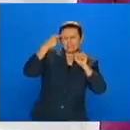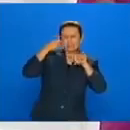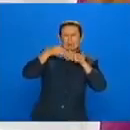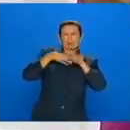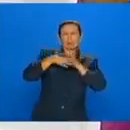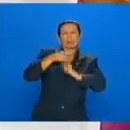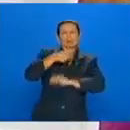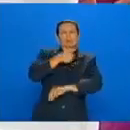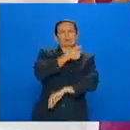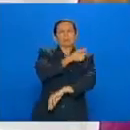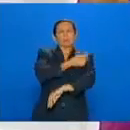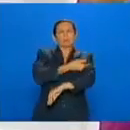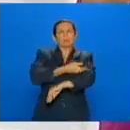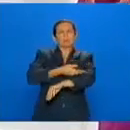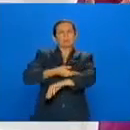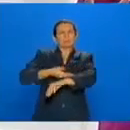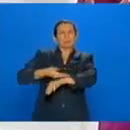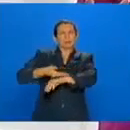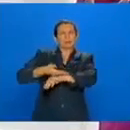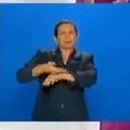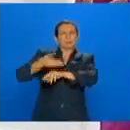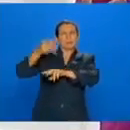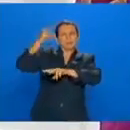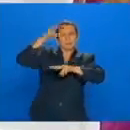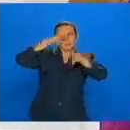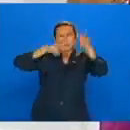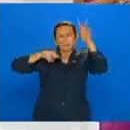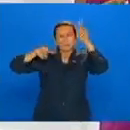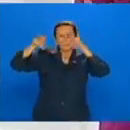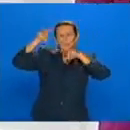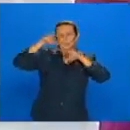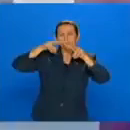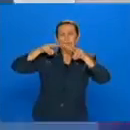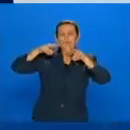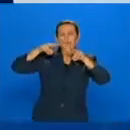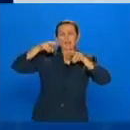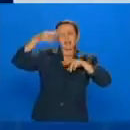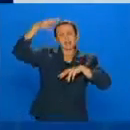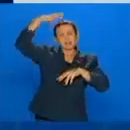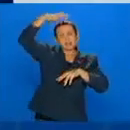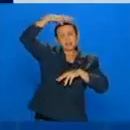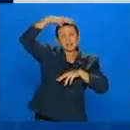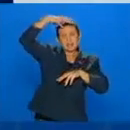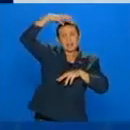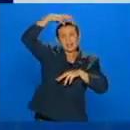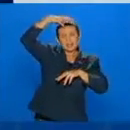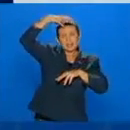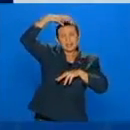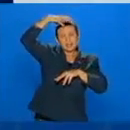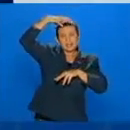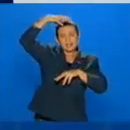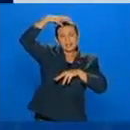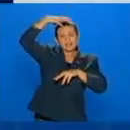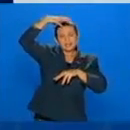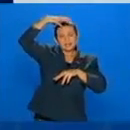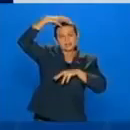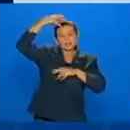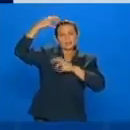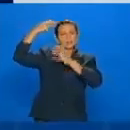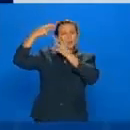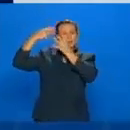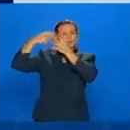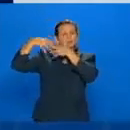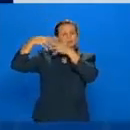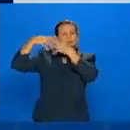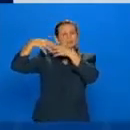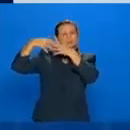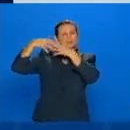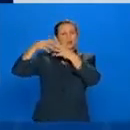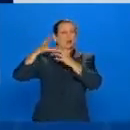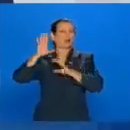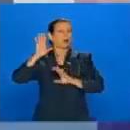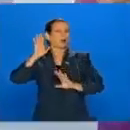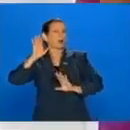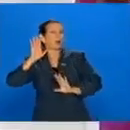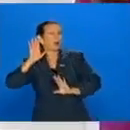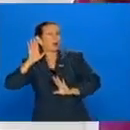nosso cérebro, a nossa mente, estão preparados para produzir uma língua oral